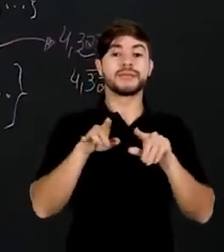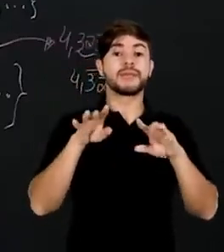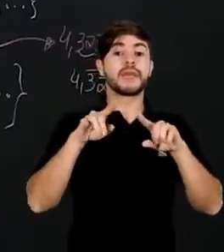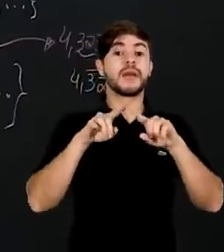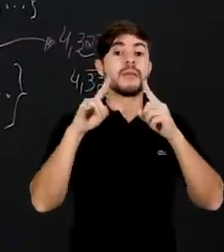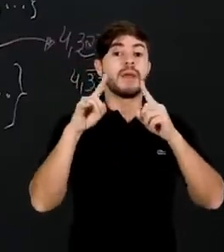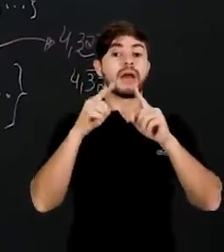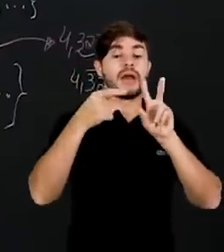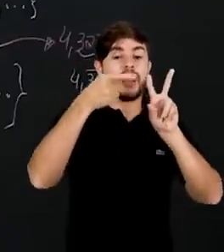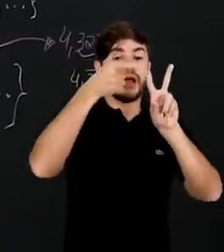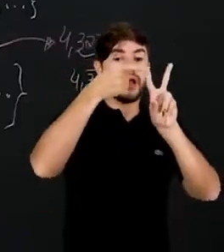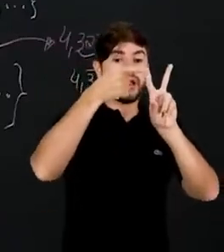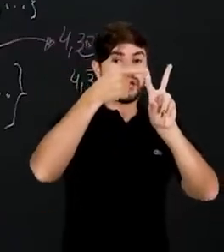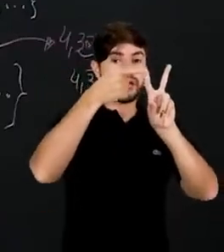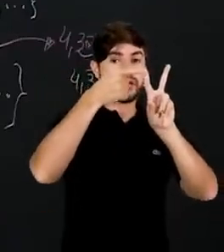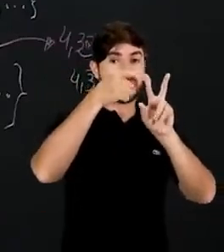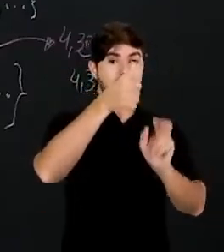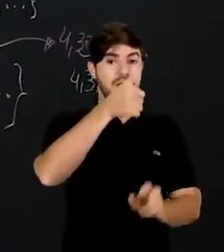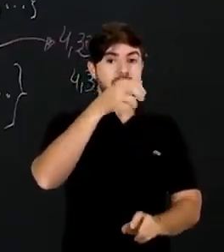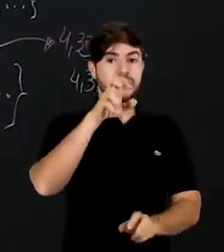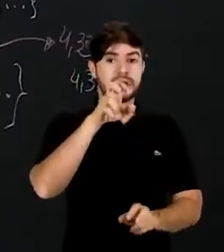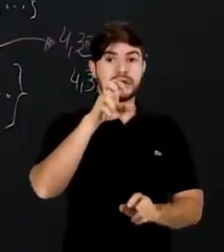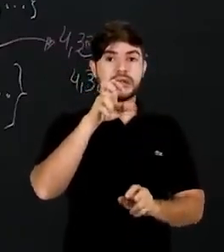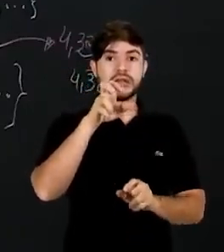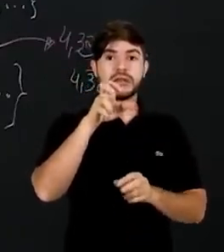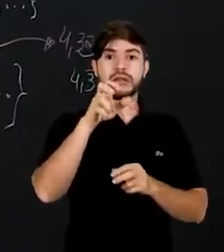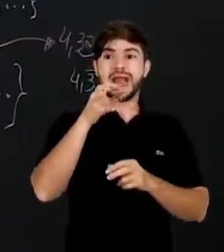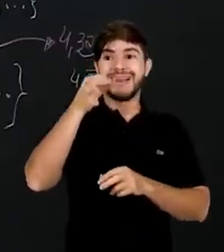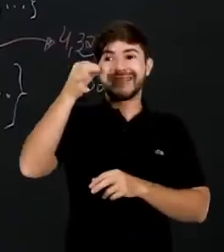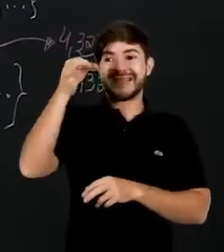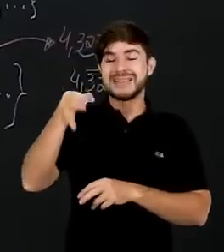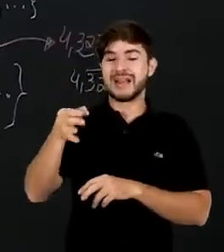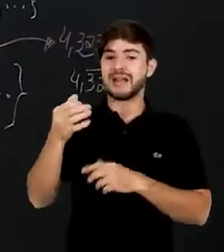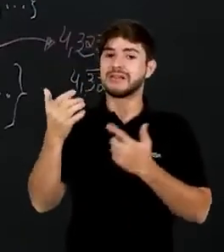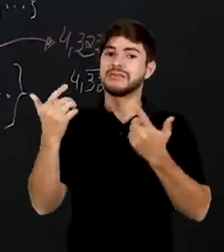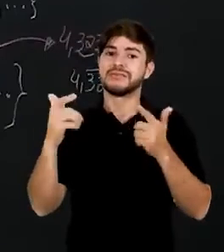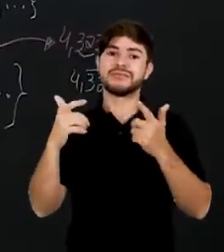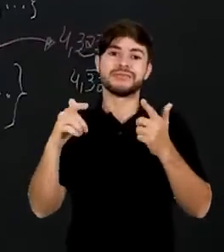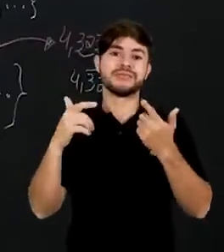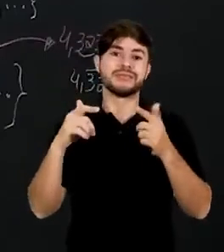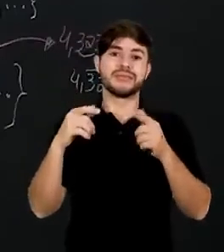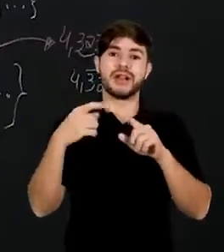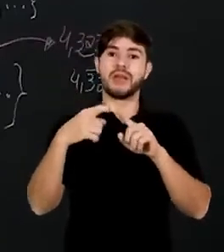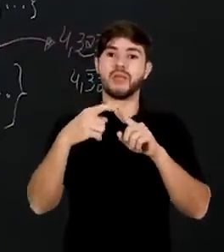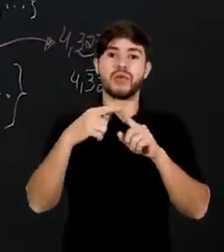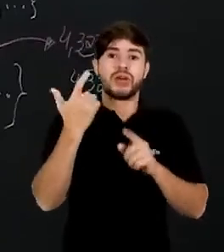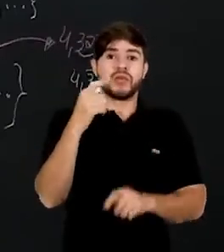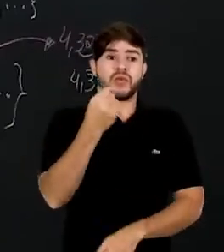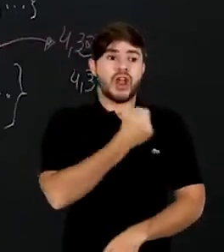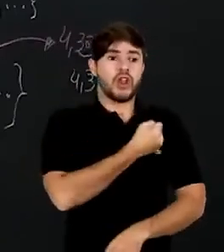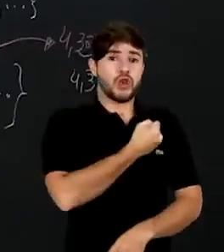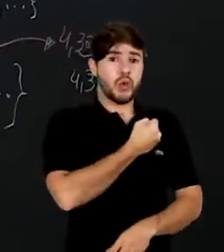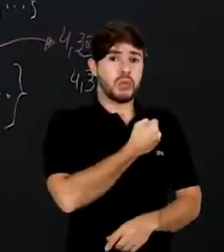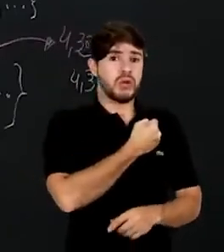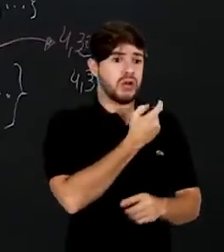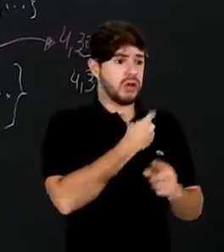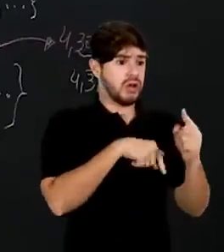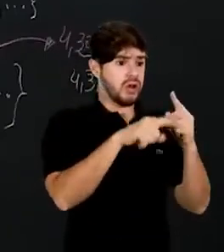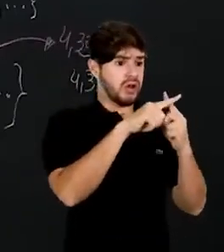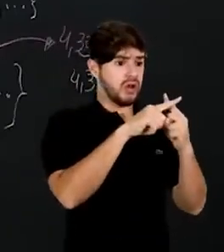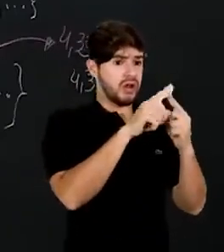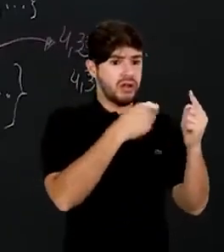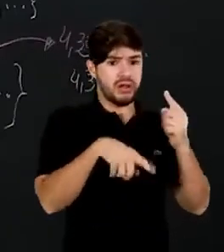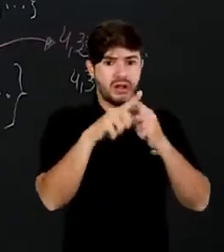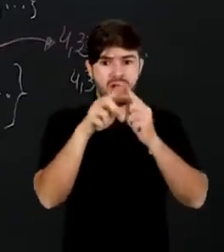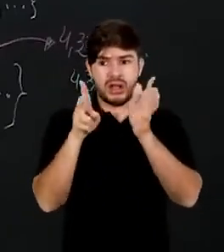de 15, ela não é exata. Por quê? Porque eu não tenho nenhum número natural que multiplicado